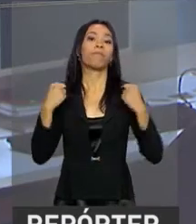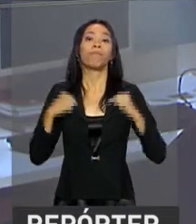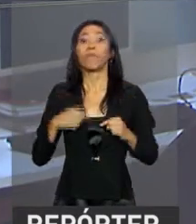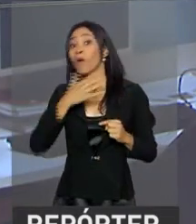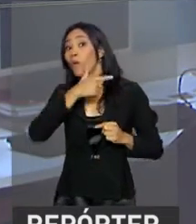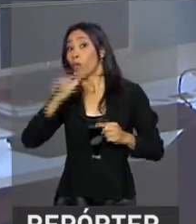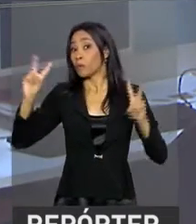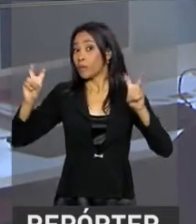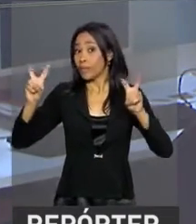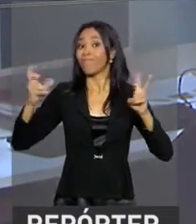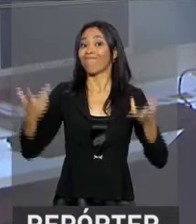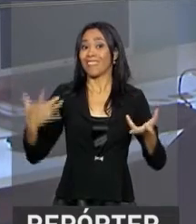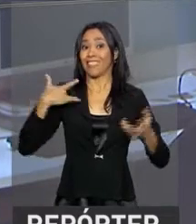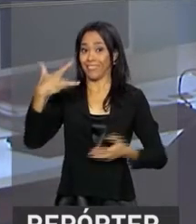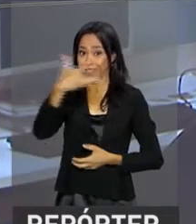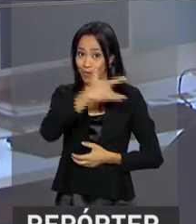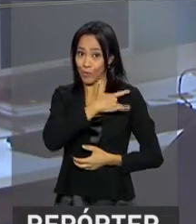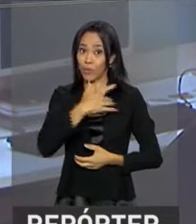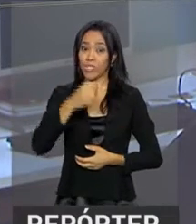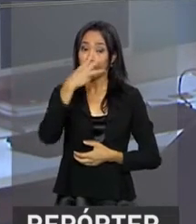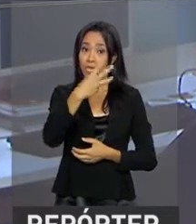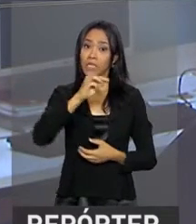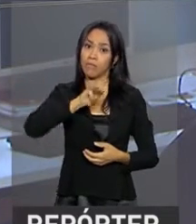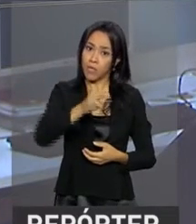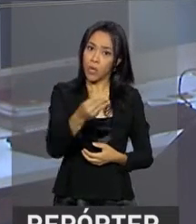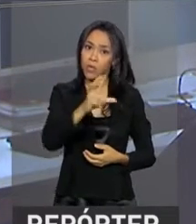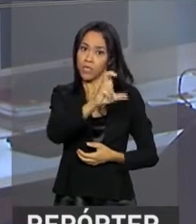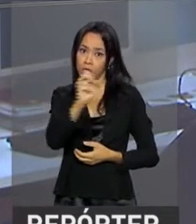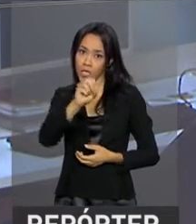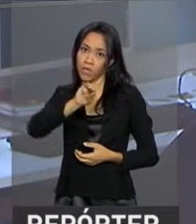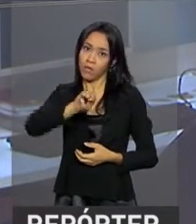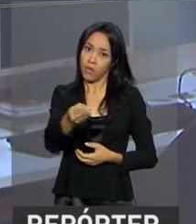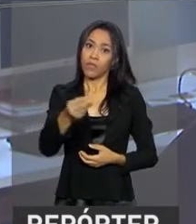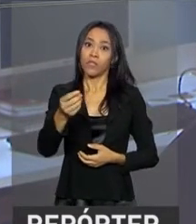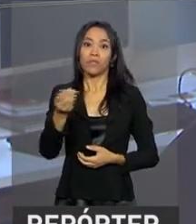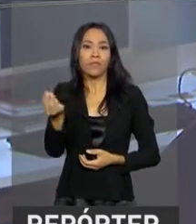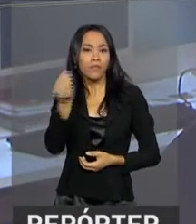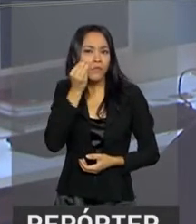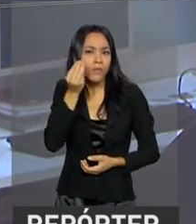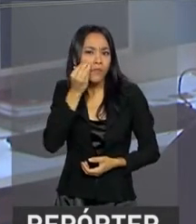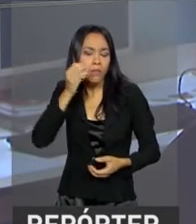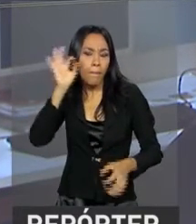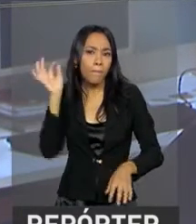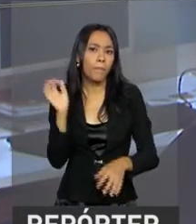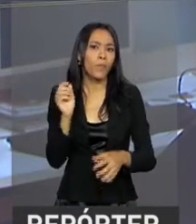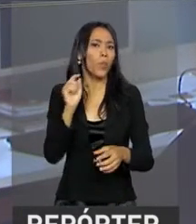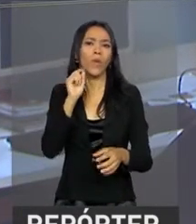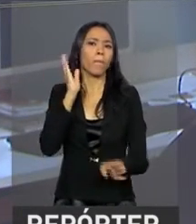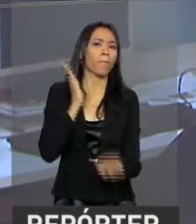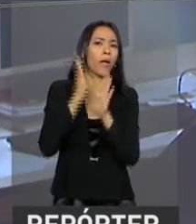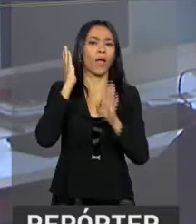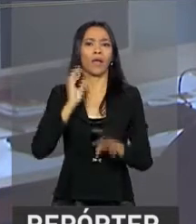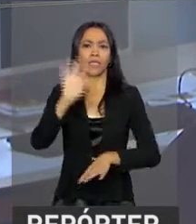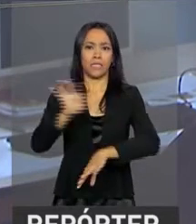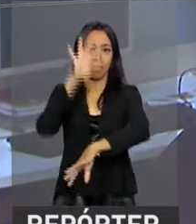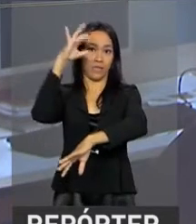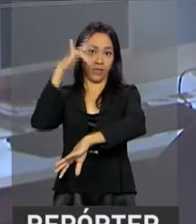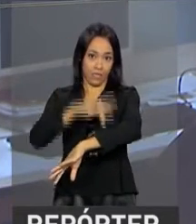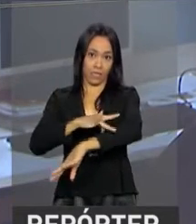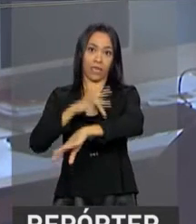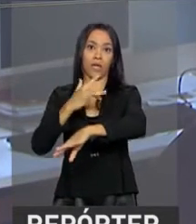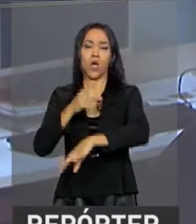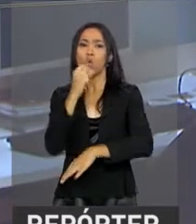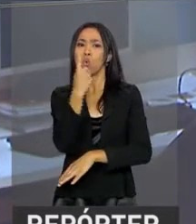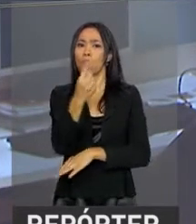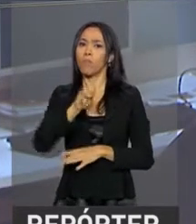vamos falar agora de saúde três milhões e meio de reais para testes rápidos dos cabelos o ministério da saúde vai distribuir 1 milhão